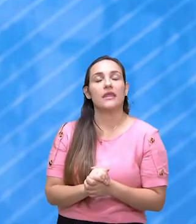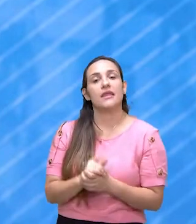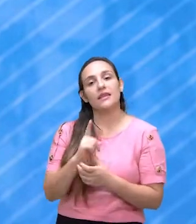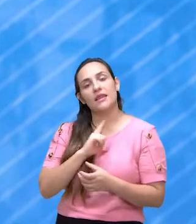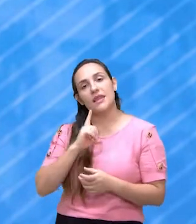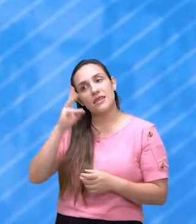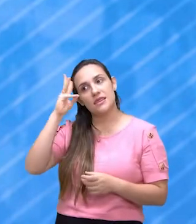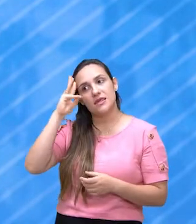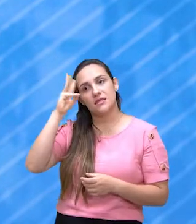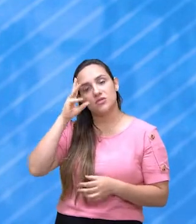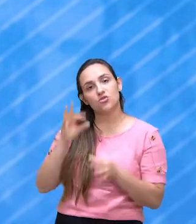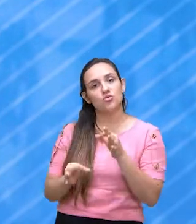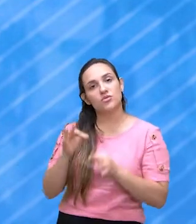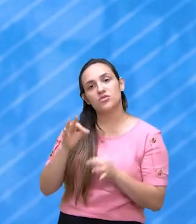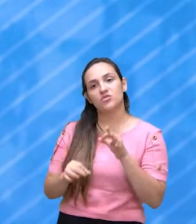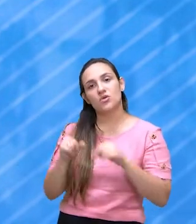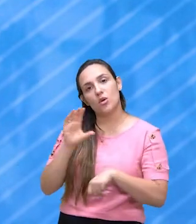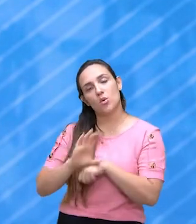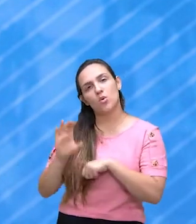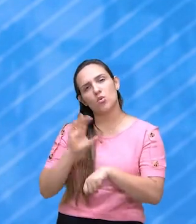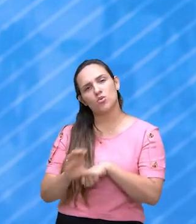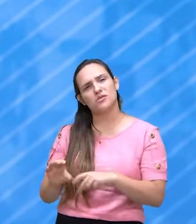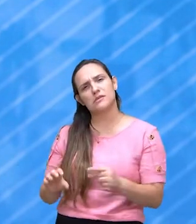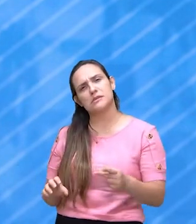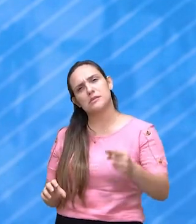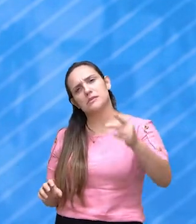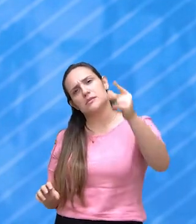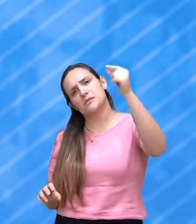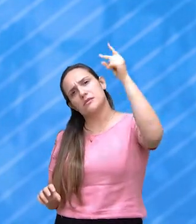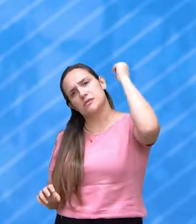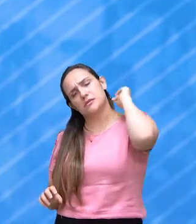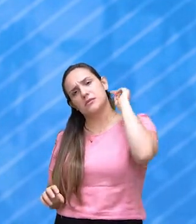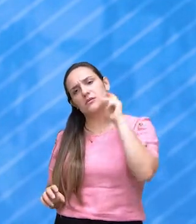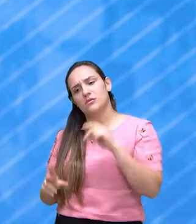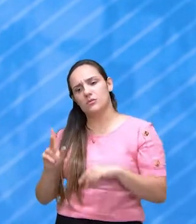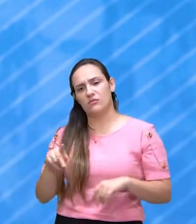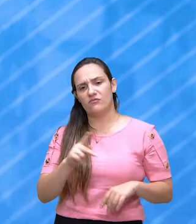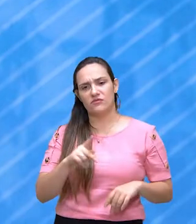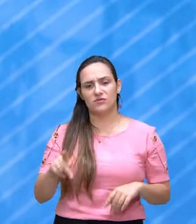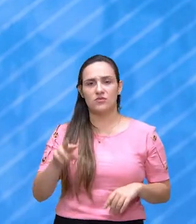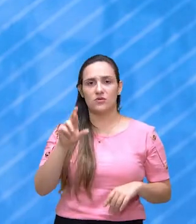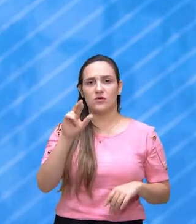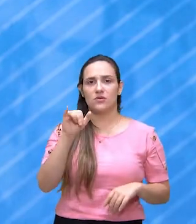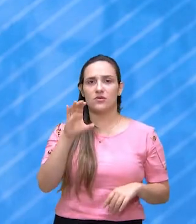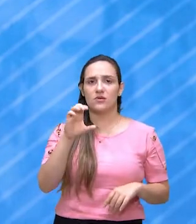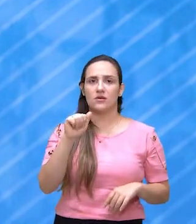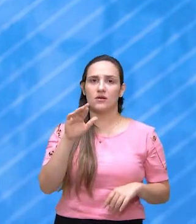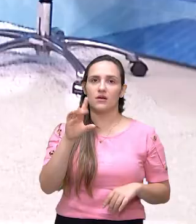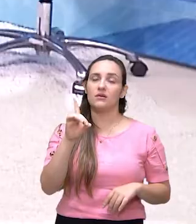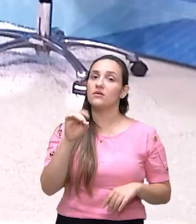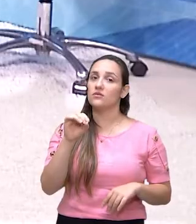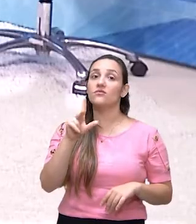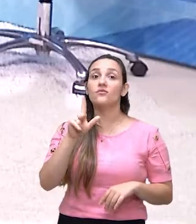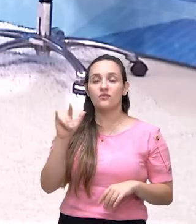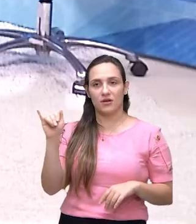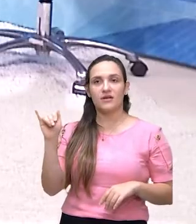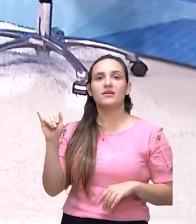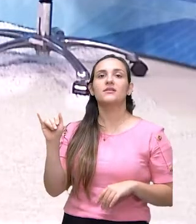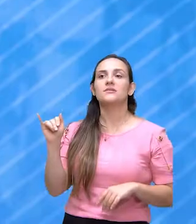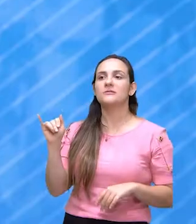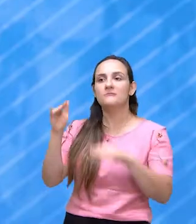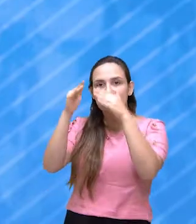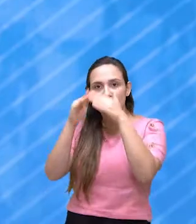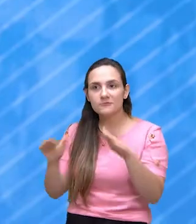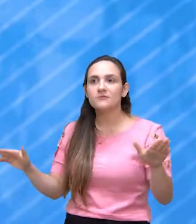jurídica Será que nós é uma um evento tradicional um curso tradicional que veio desde a gestão passada do professor Ricardo e vai ser